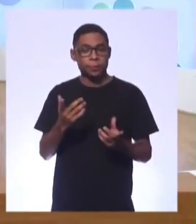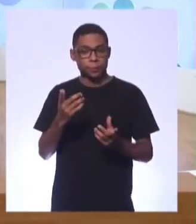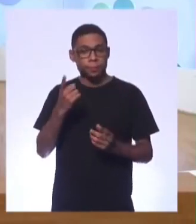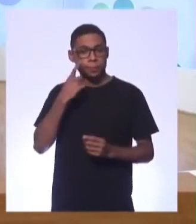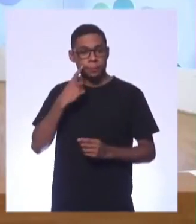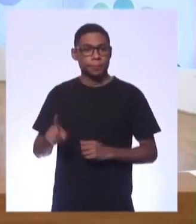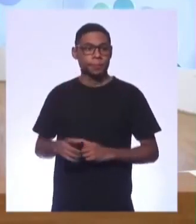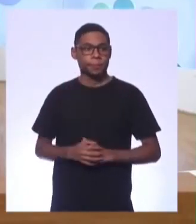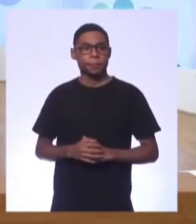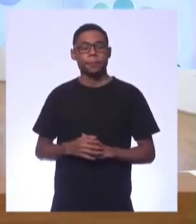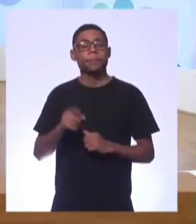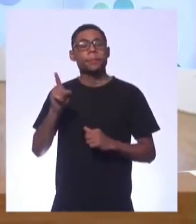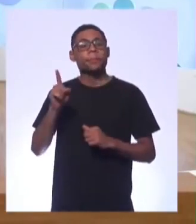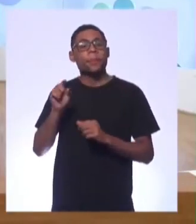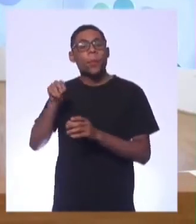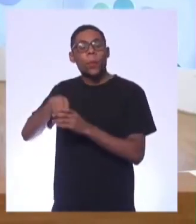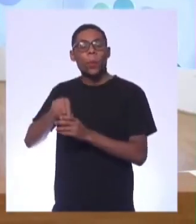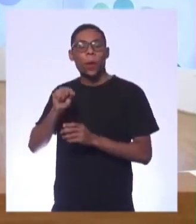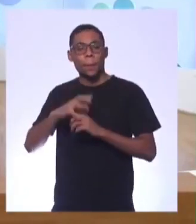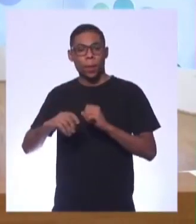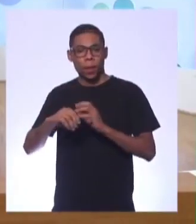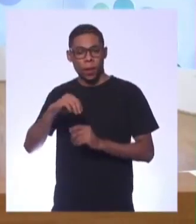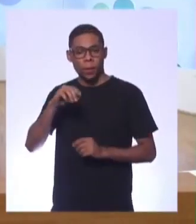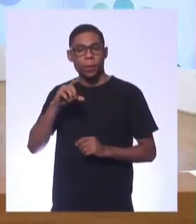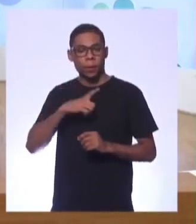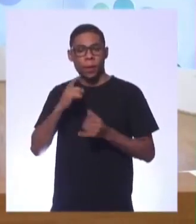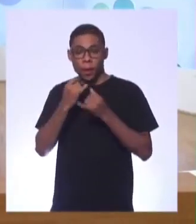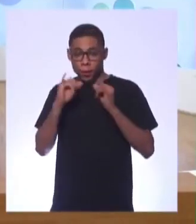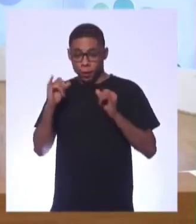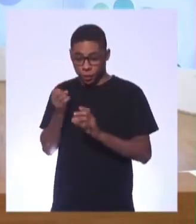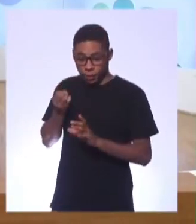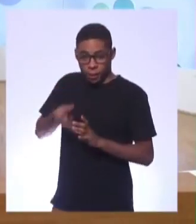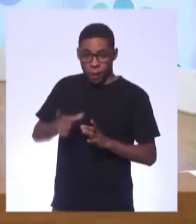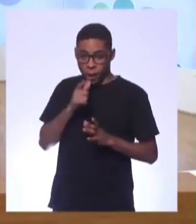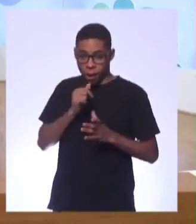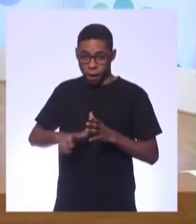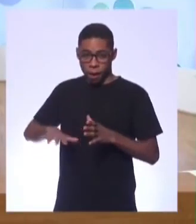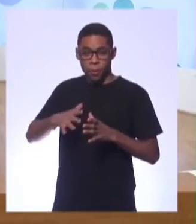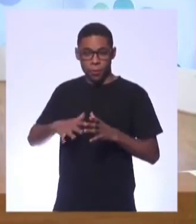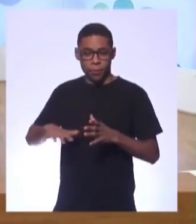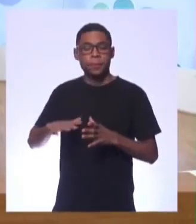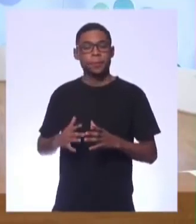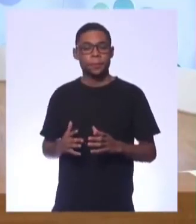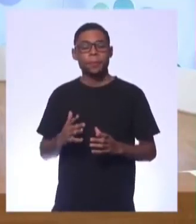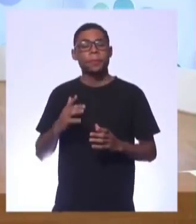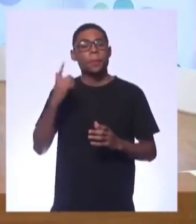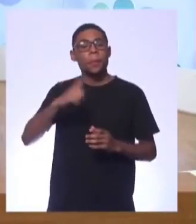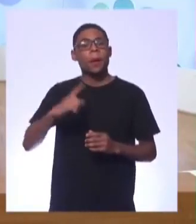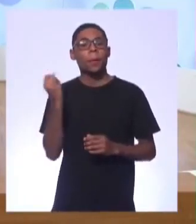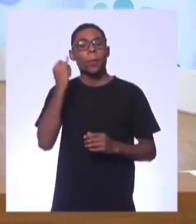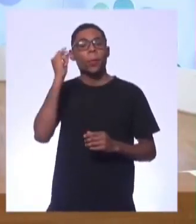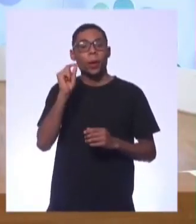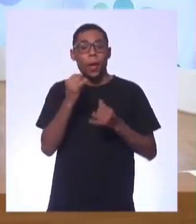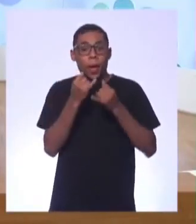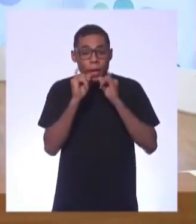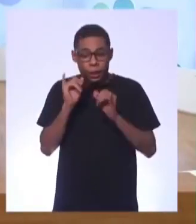das moléculas, certo? Estou fornecendo energia aqui para a água, né? Então estou metendo o quê? Também é importante, energia interna, né, Fábio?